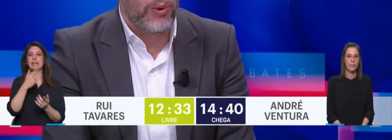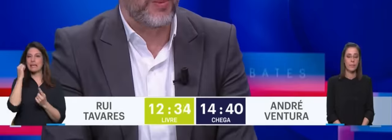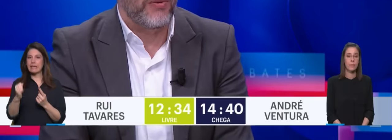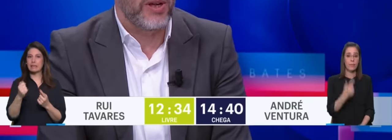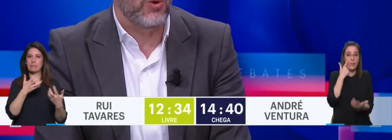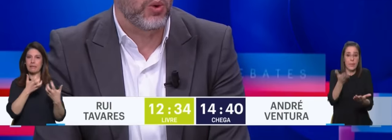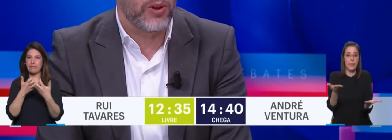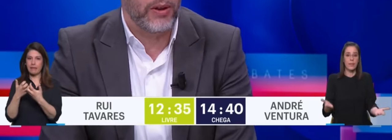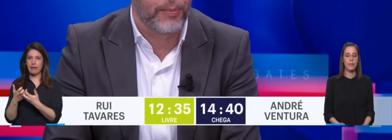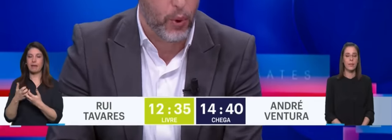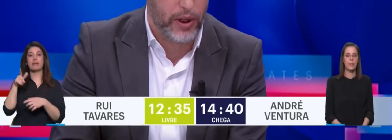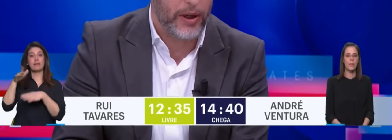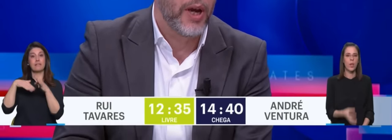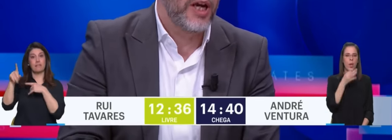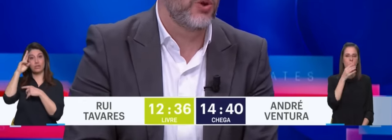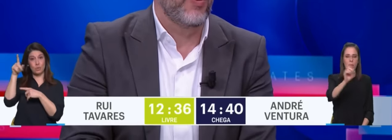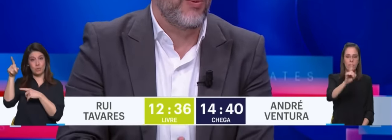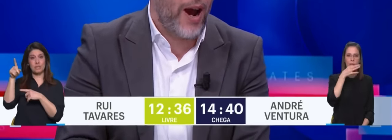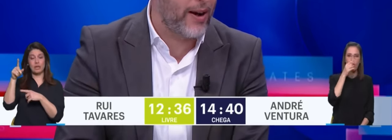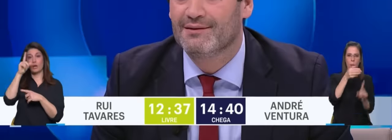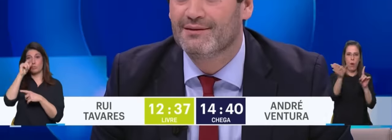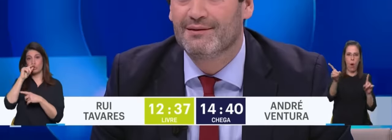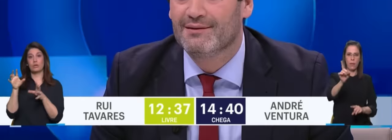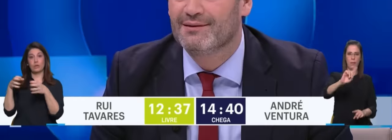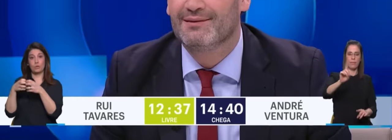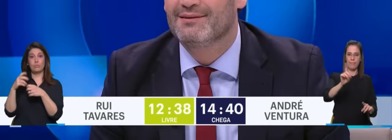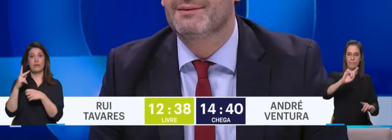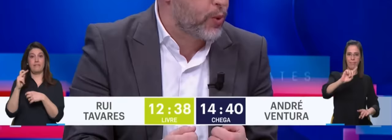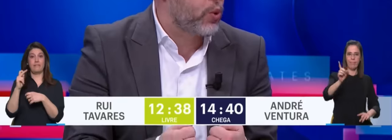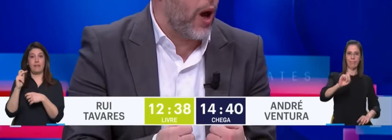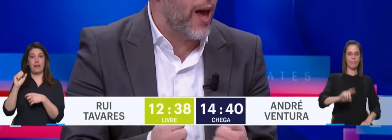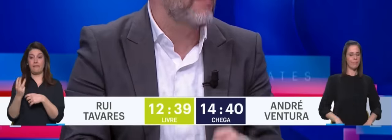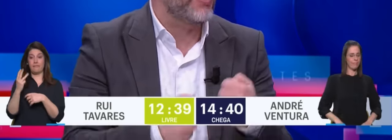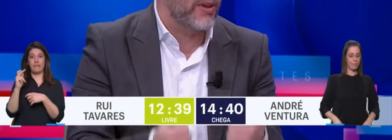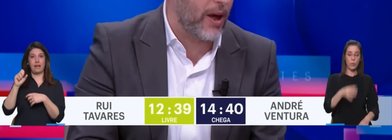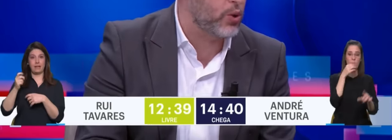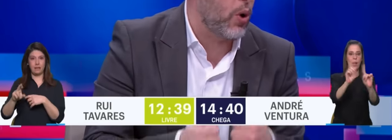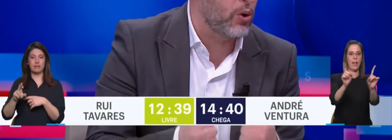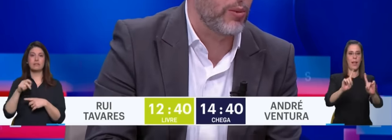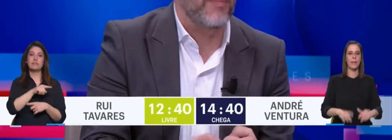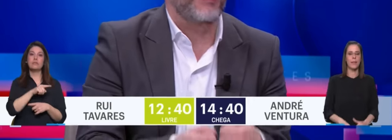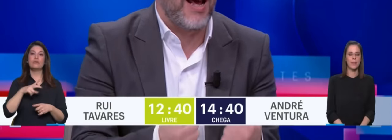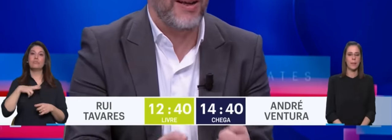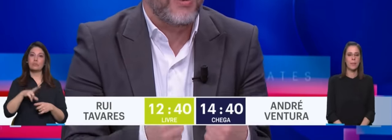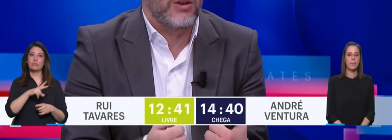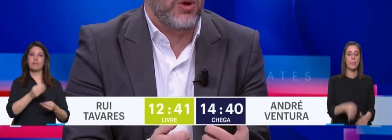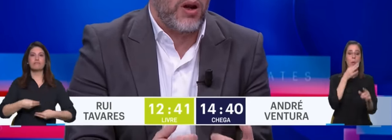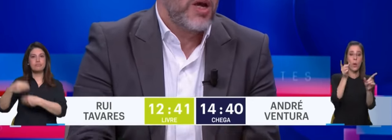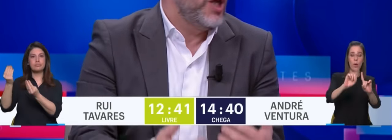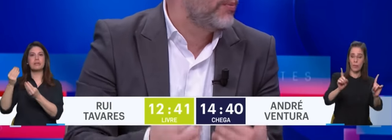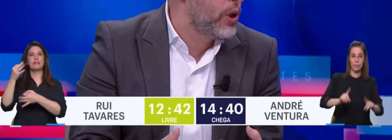cometidos pela federação russa de Putin e do grupo Wagner fossem por Portugal apresentados ao tribunal penal